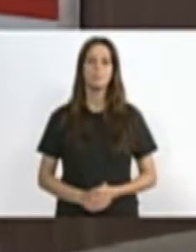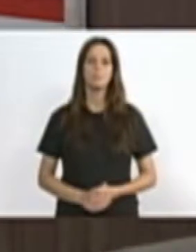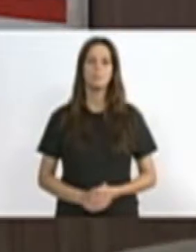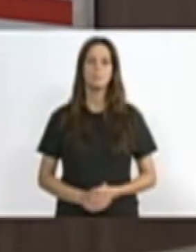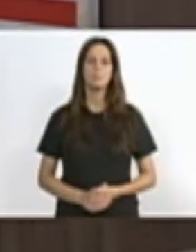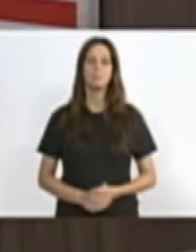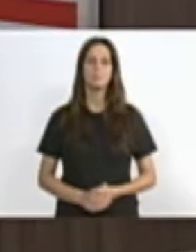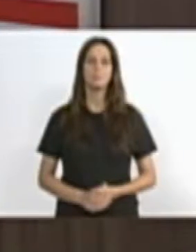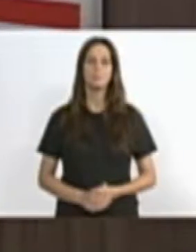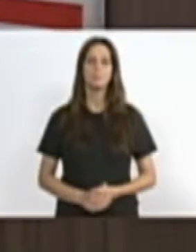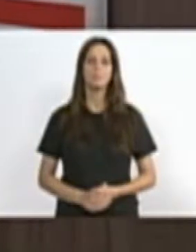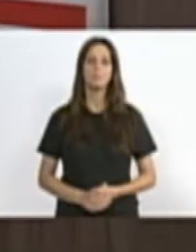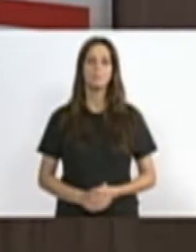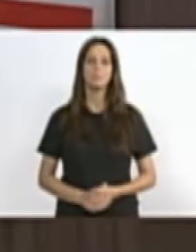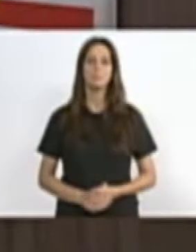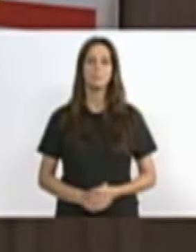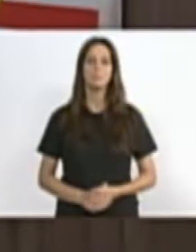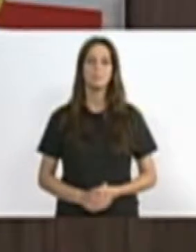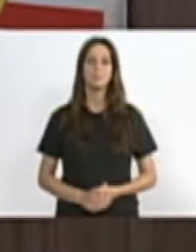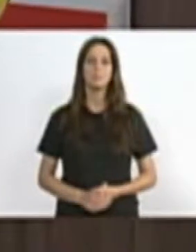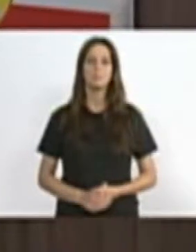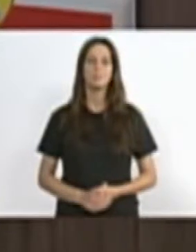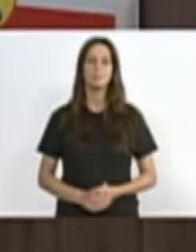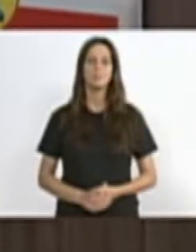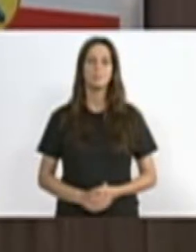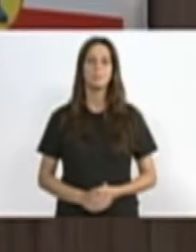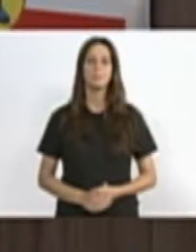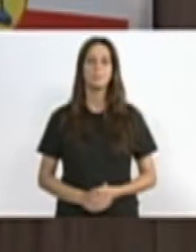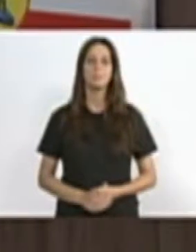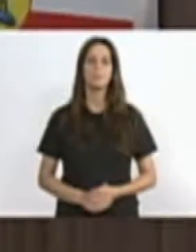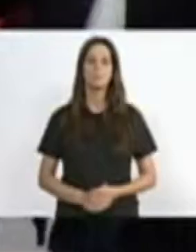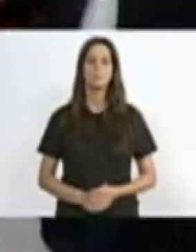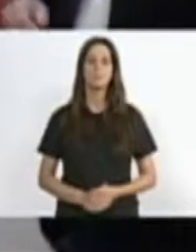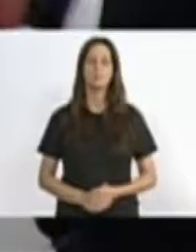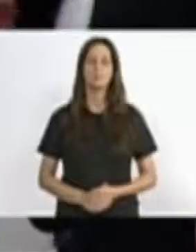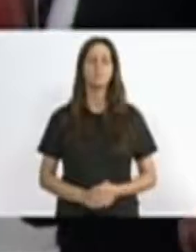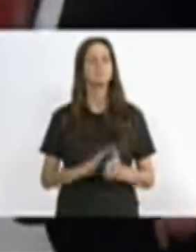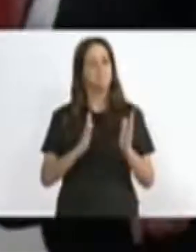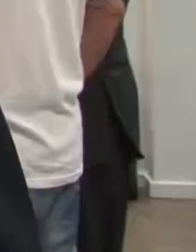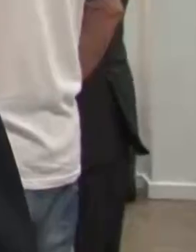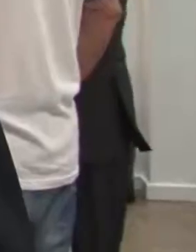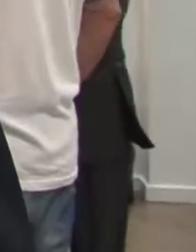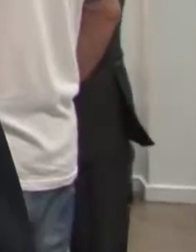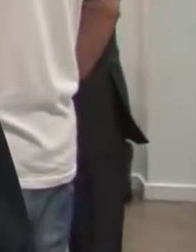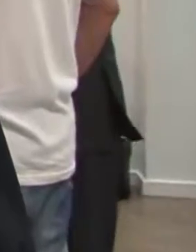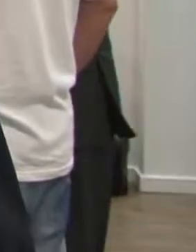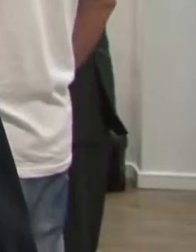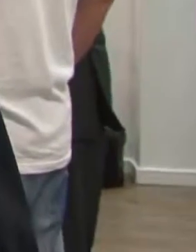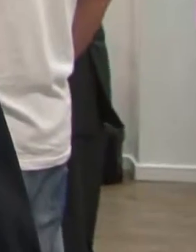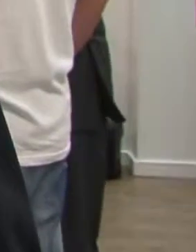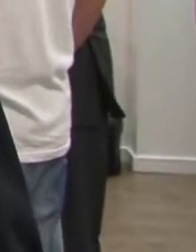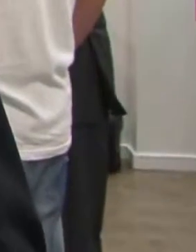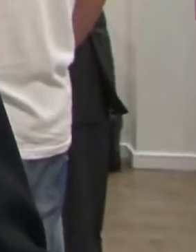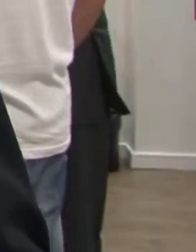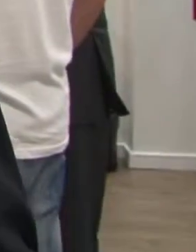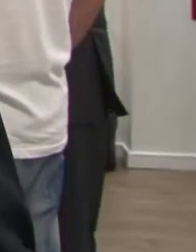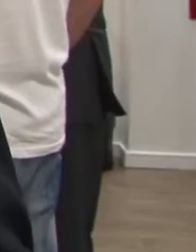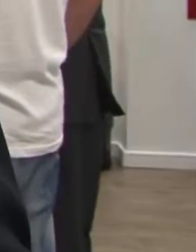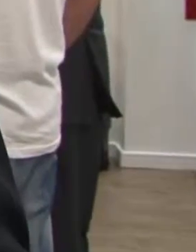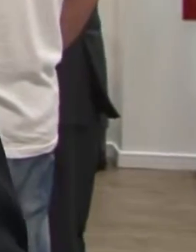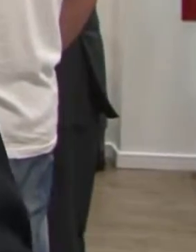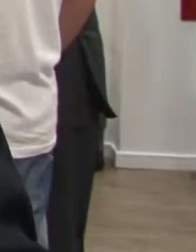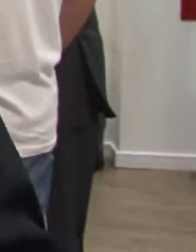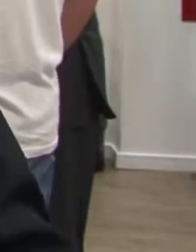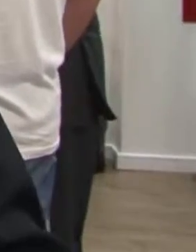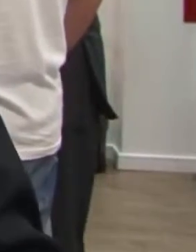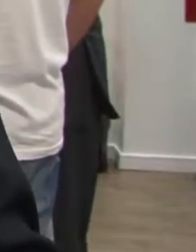homenagem, representando a Associação dos Conselhos Comunitários de Segurança. A Aconseg ela busca os